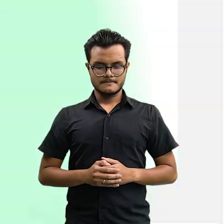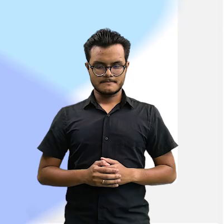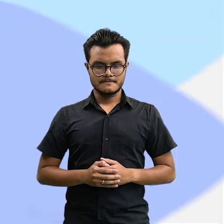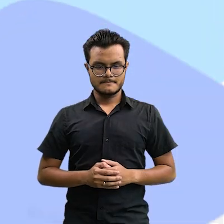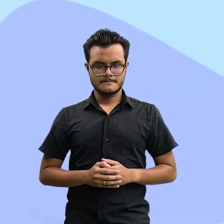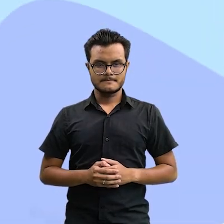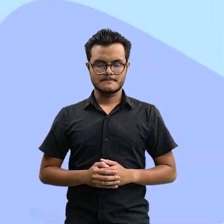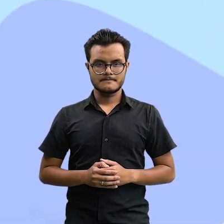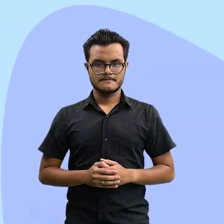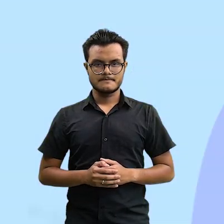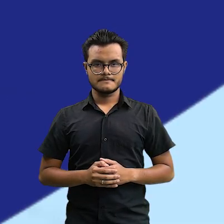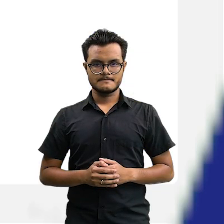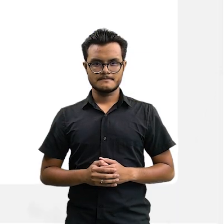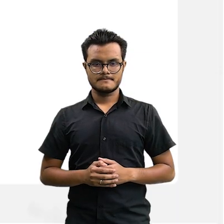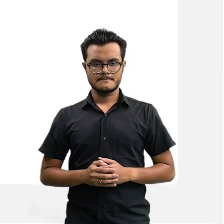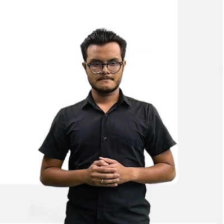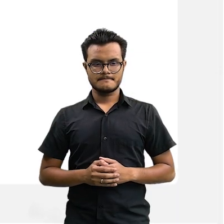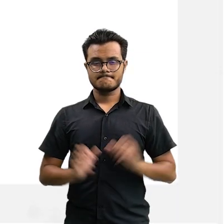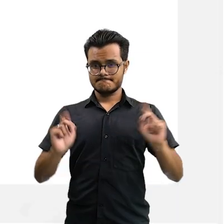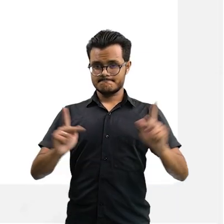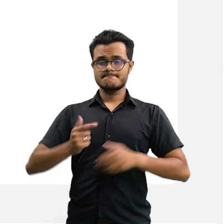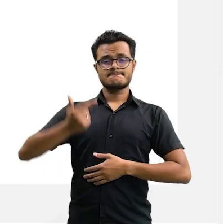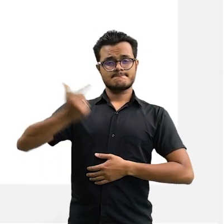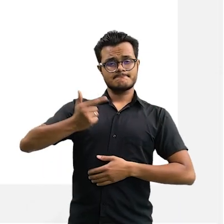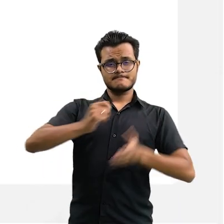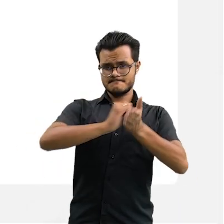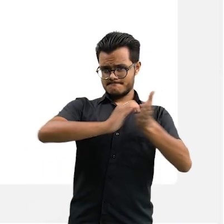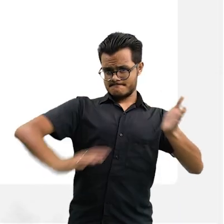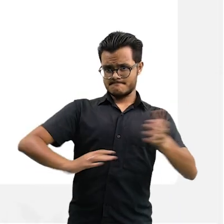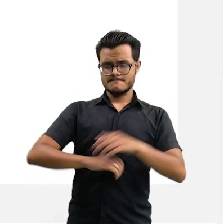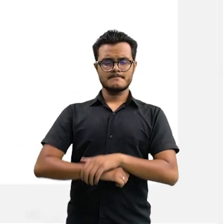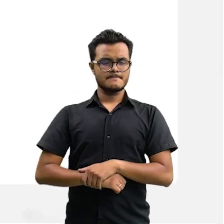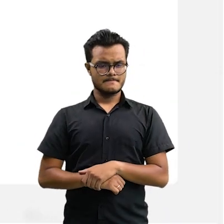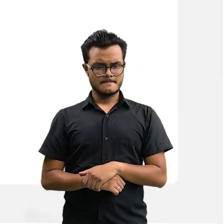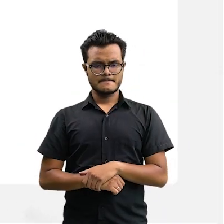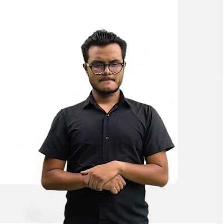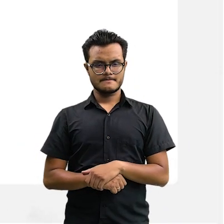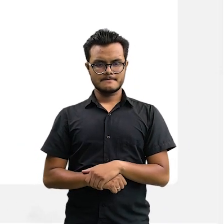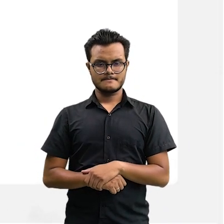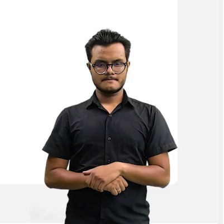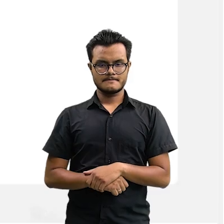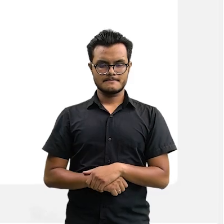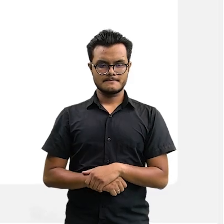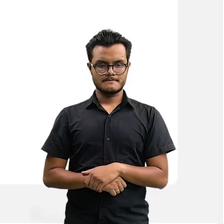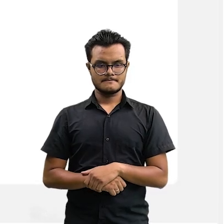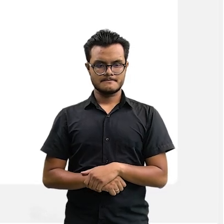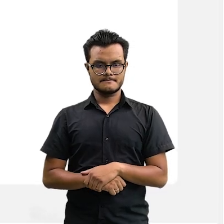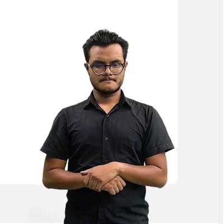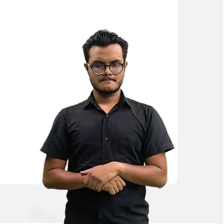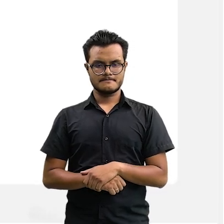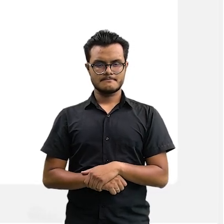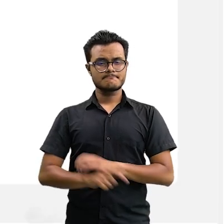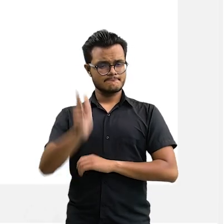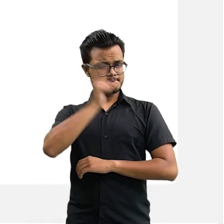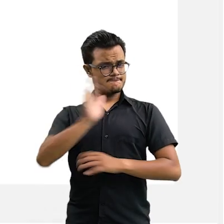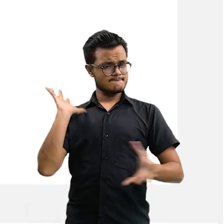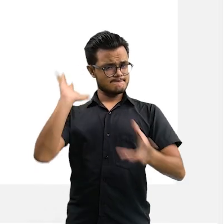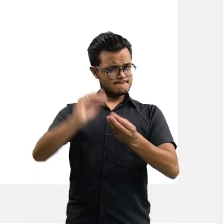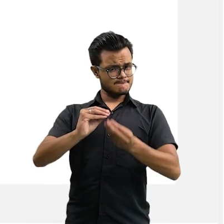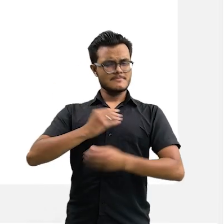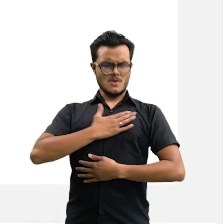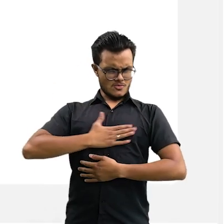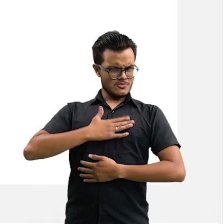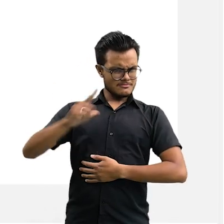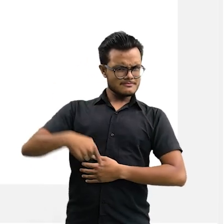transporte? Sim. Beleza? Vamos agora para a segunda questão da nossa revisão. Estão curtindo, galera? Estão curtindo?